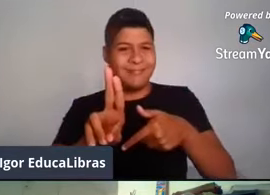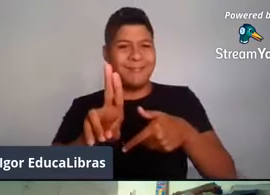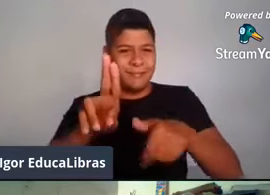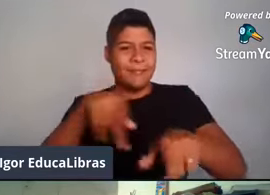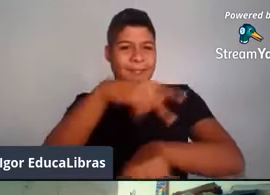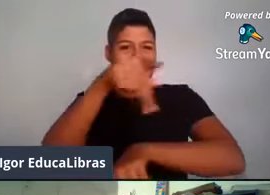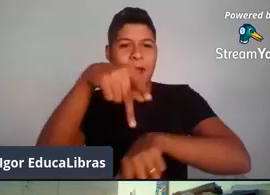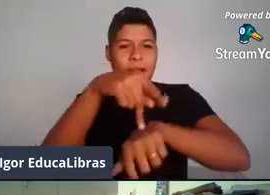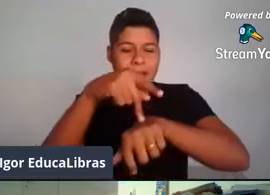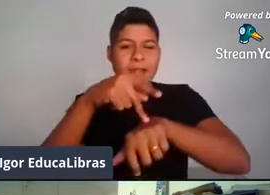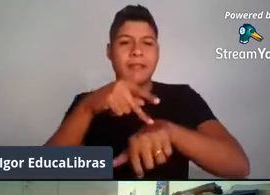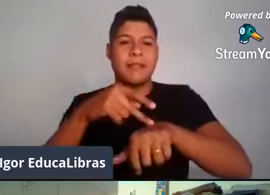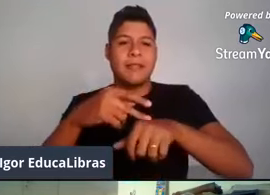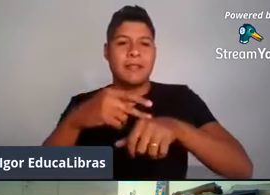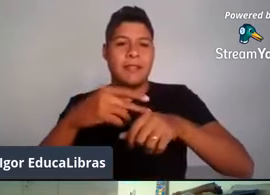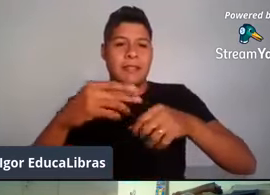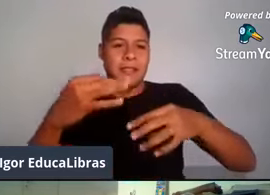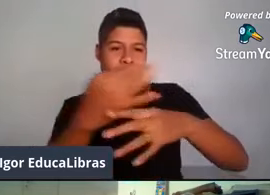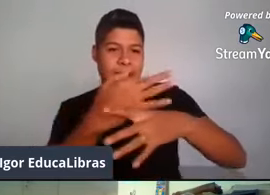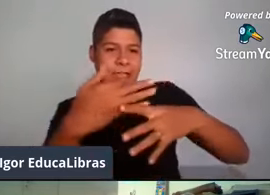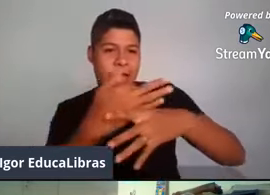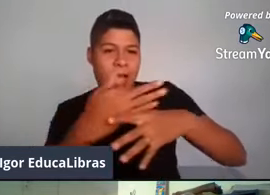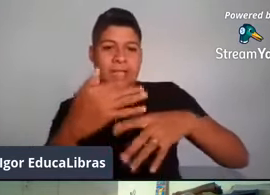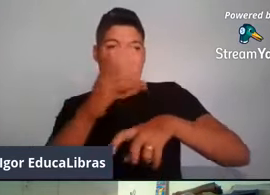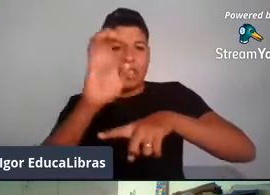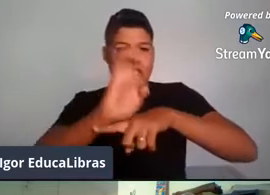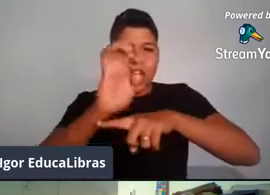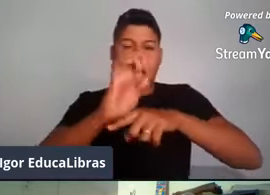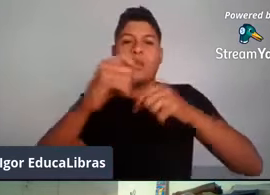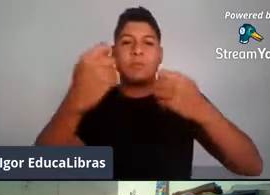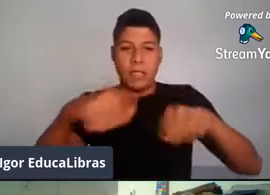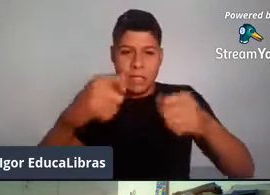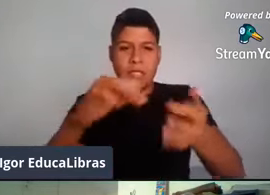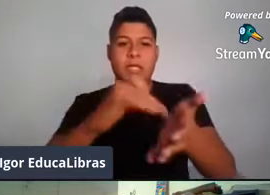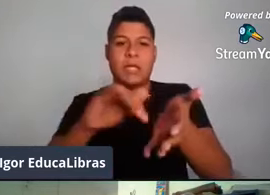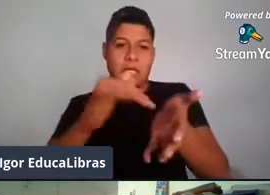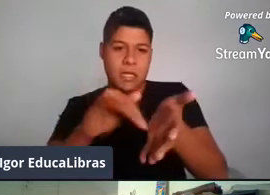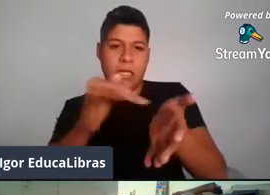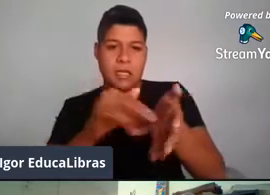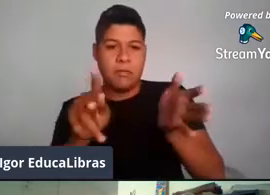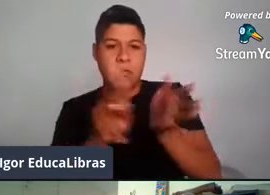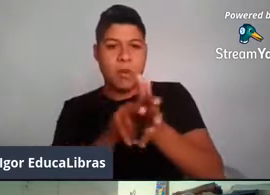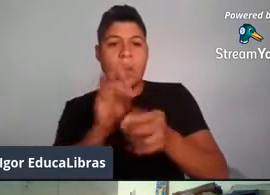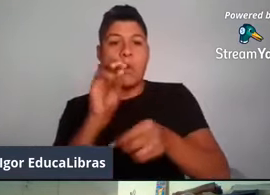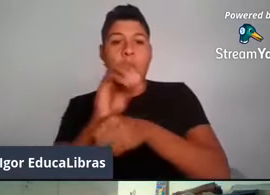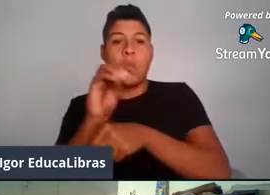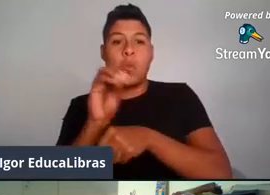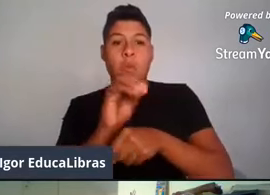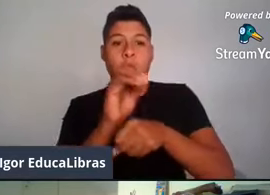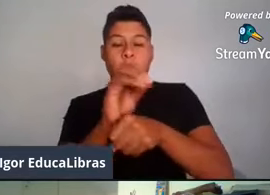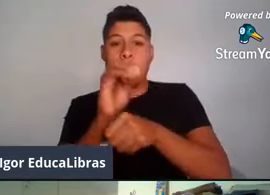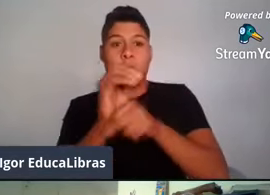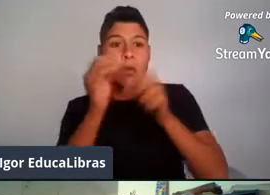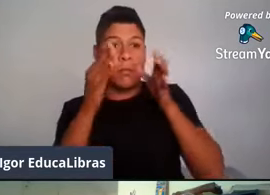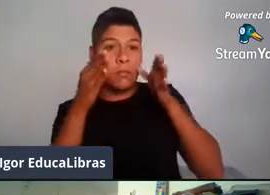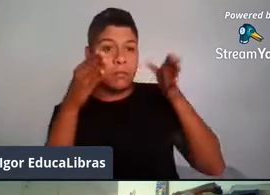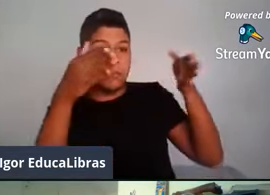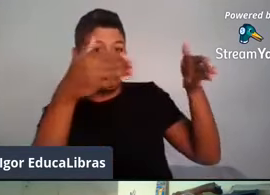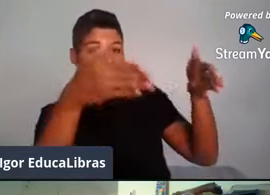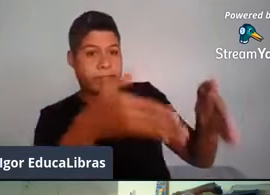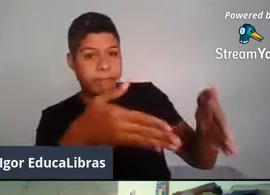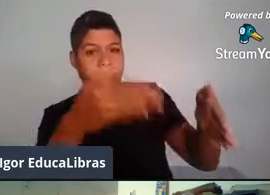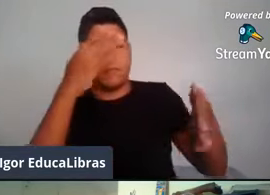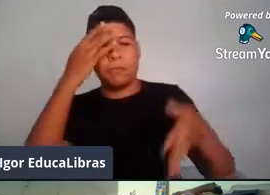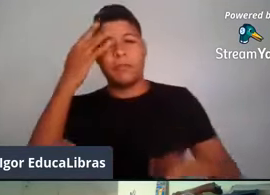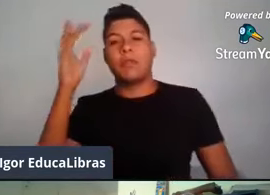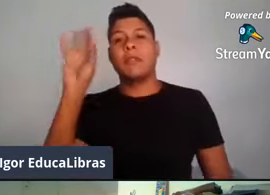cidades deveriam ter secretarias, né, instâncias para cuidar especificamente do tema da pessoa com deficiência.